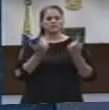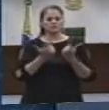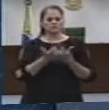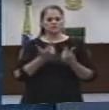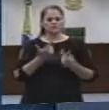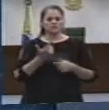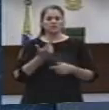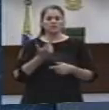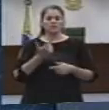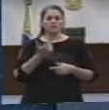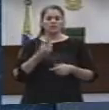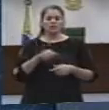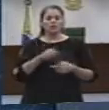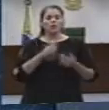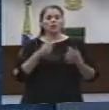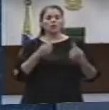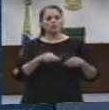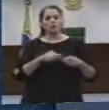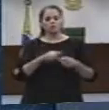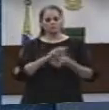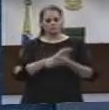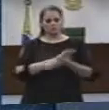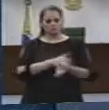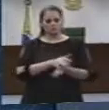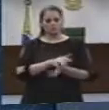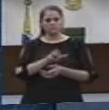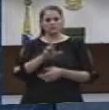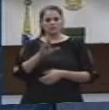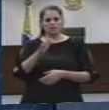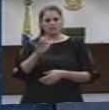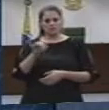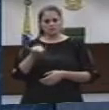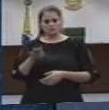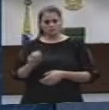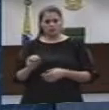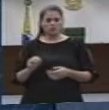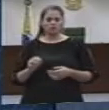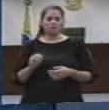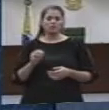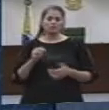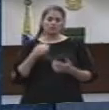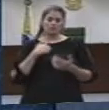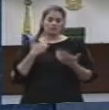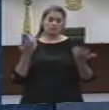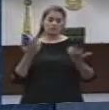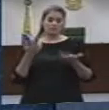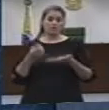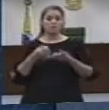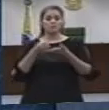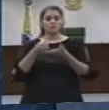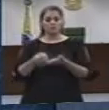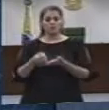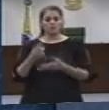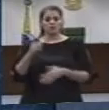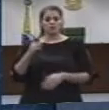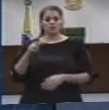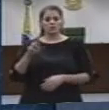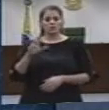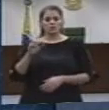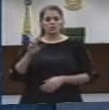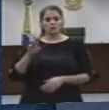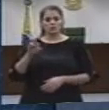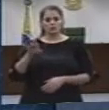represento nesse ato e eu quero apoiar a ação da procuradoria geral da